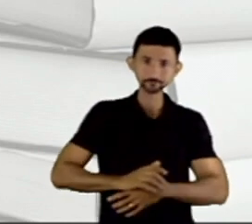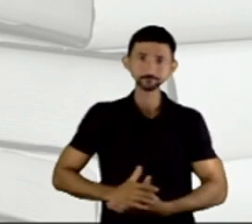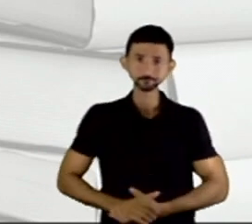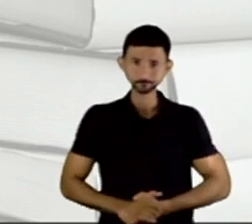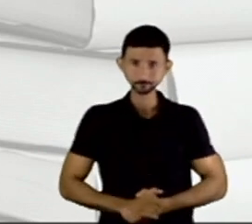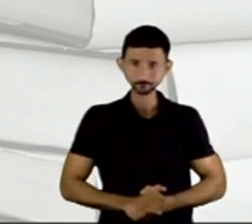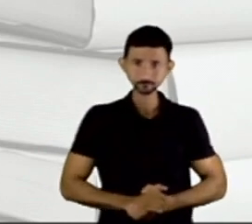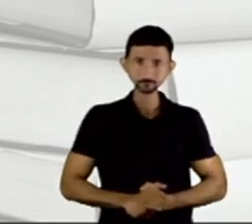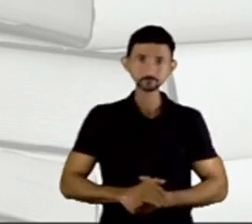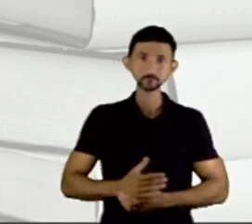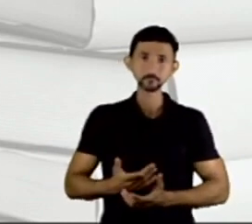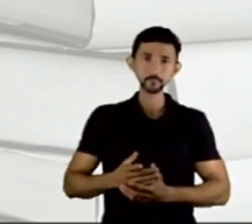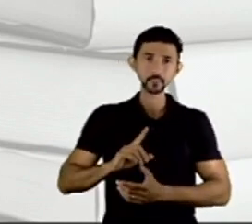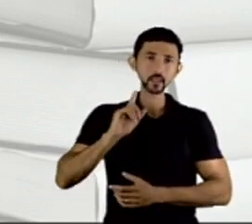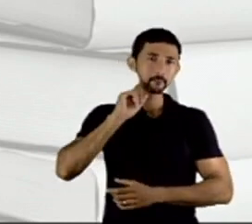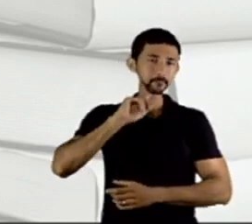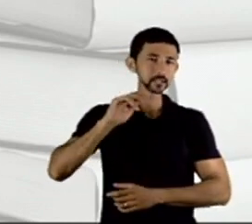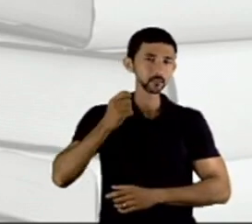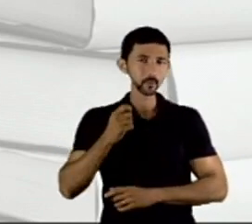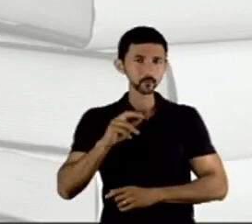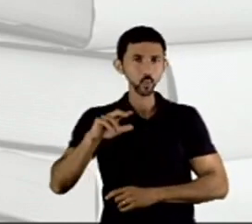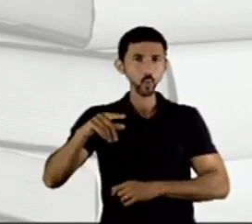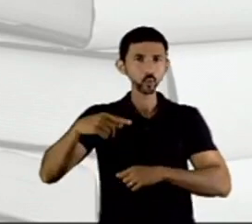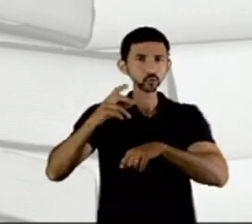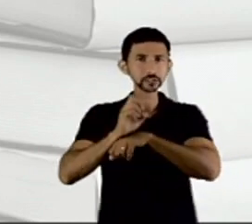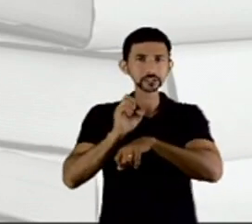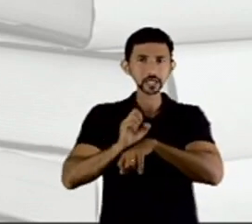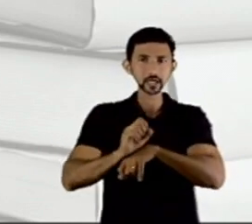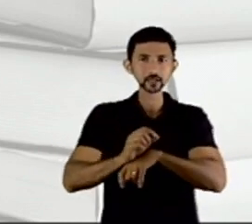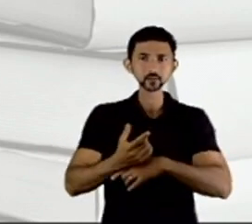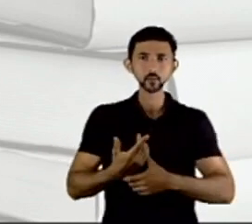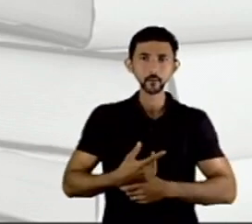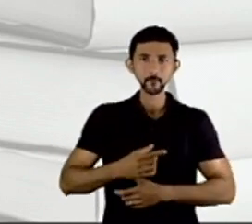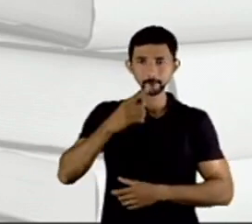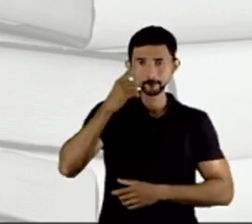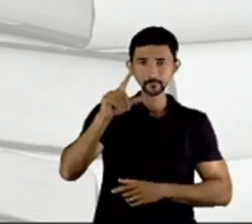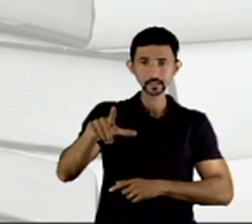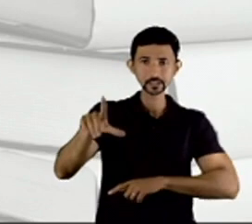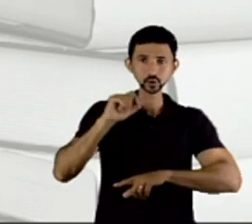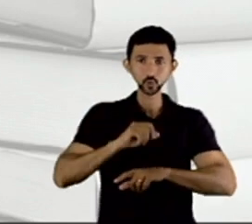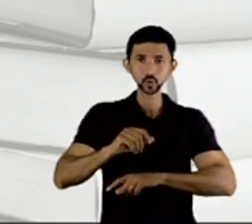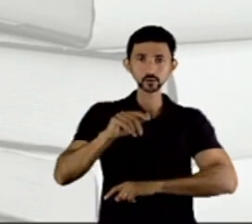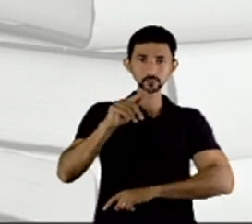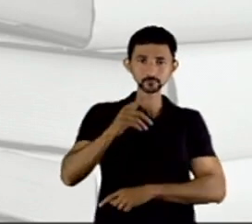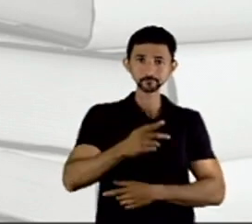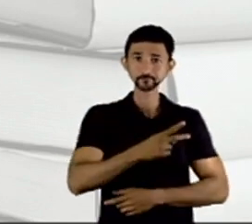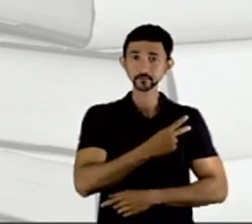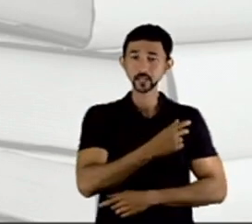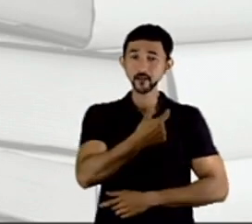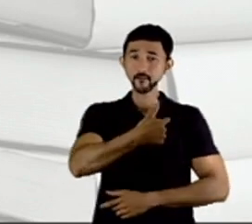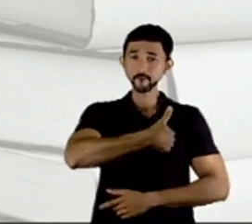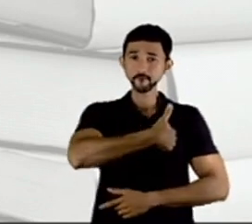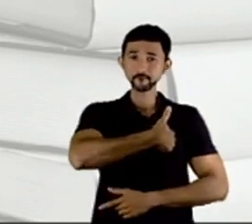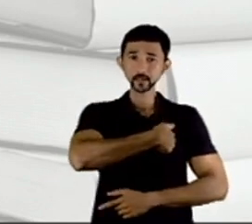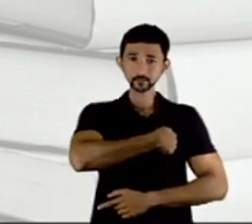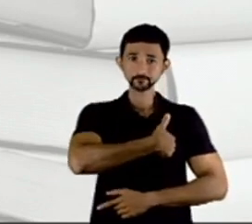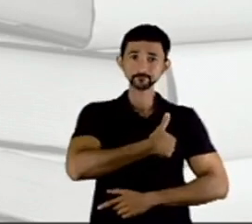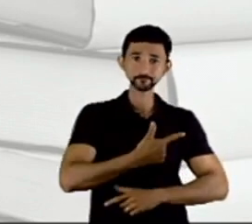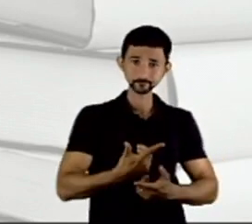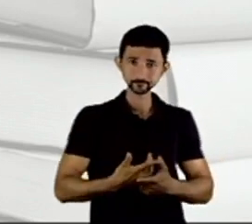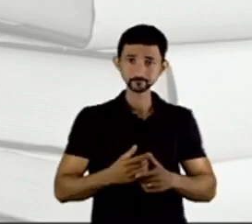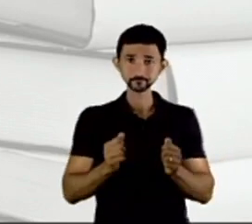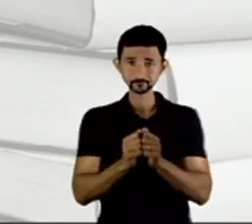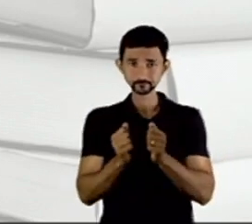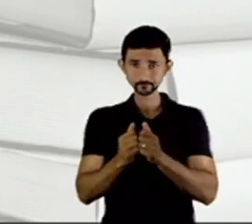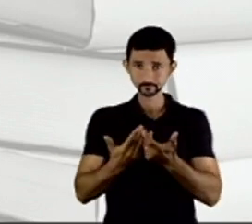Paulo, Minas, Rio Grande do Sul e Paraíba lançam Getúlio Vargas. Né? Getúlio é candidato a presidente junto